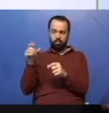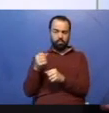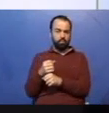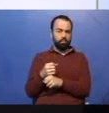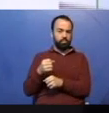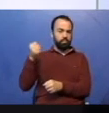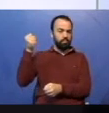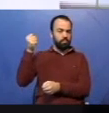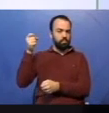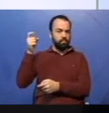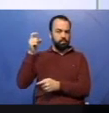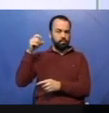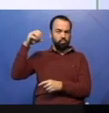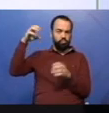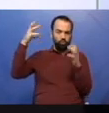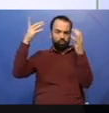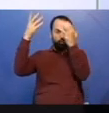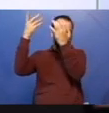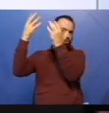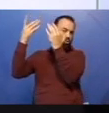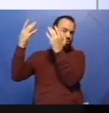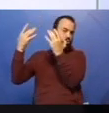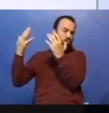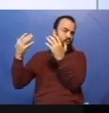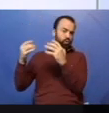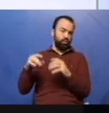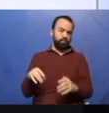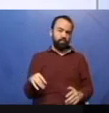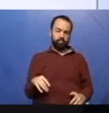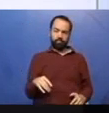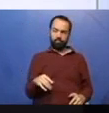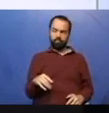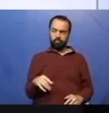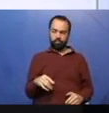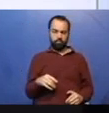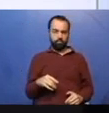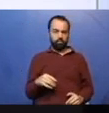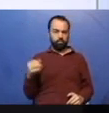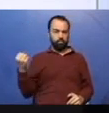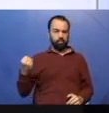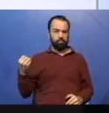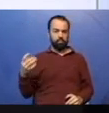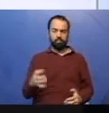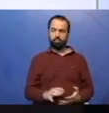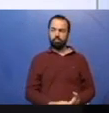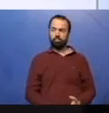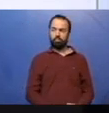para se proteger, mas está caminhando na neve. Interessante, não é?